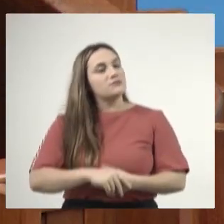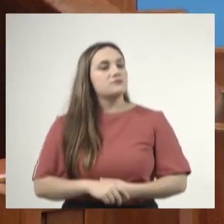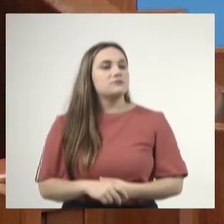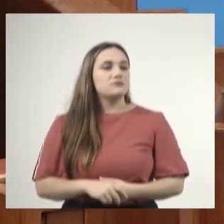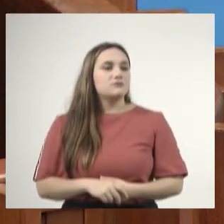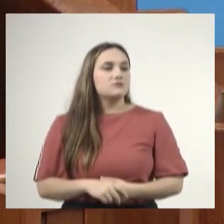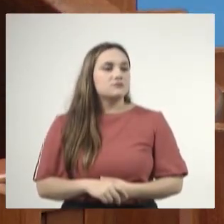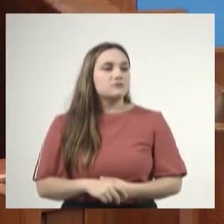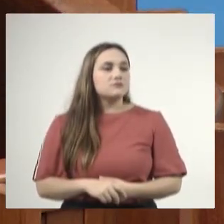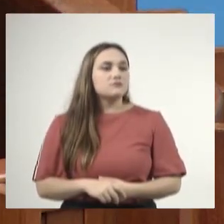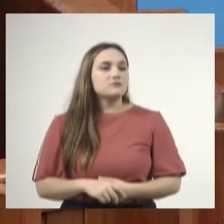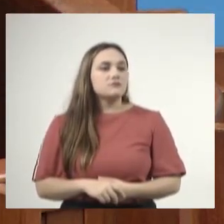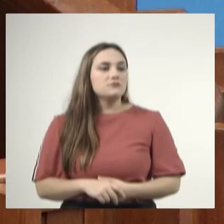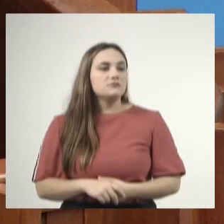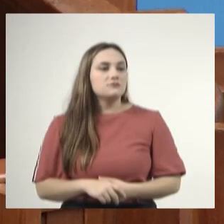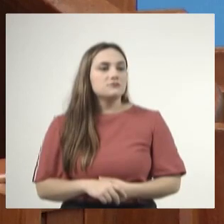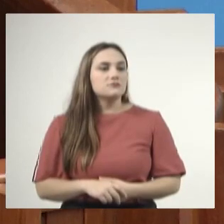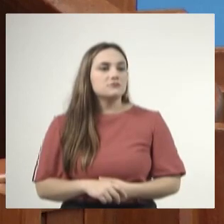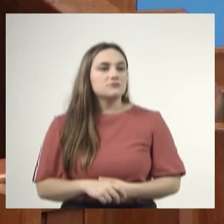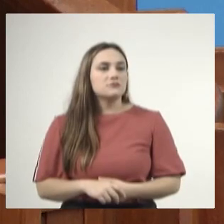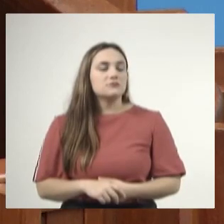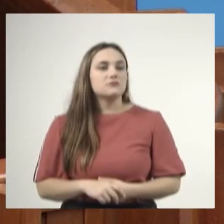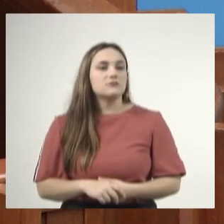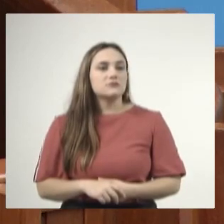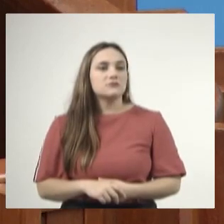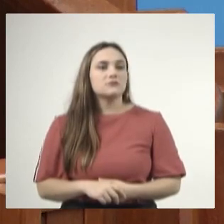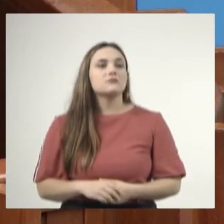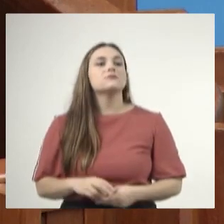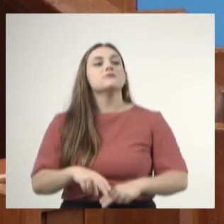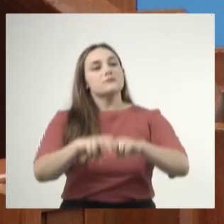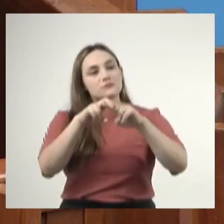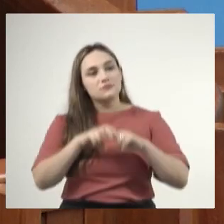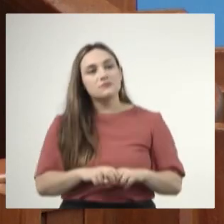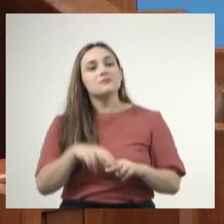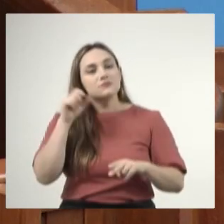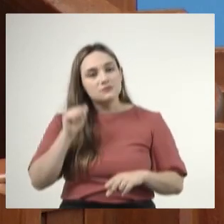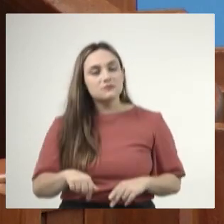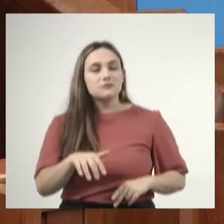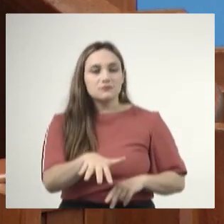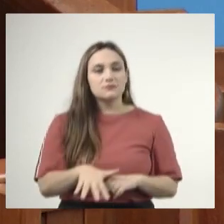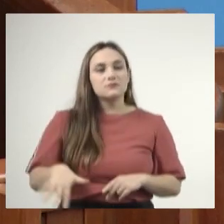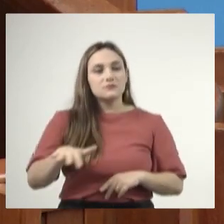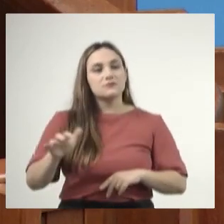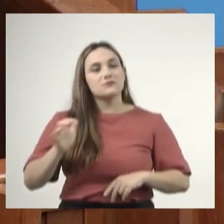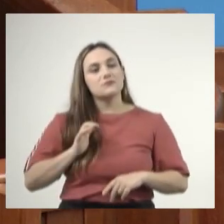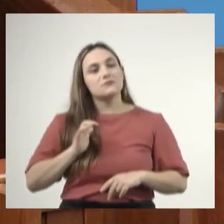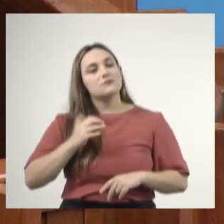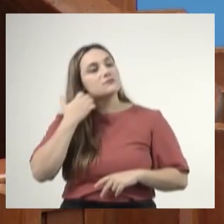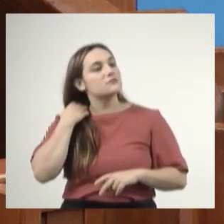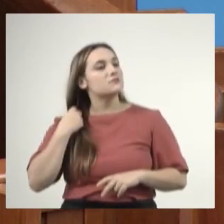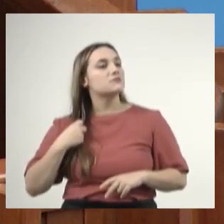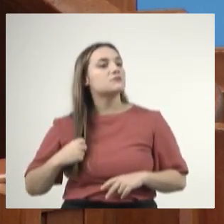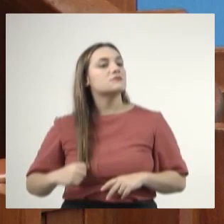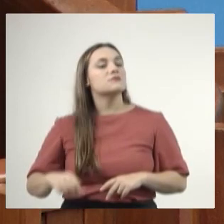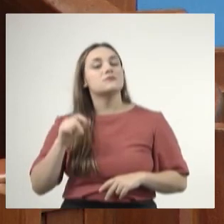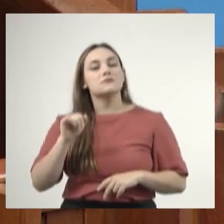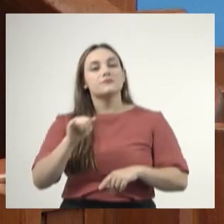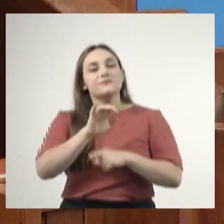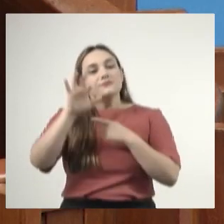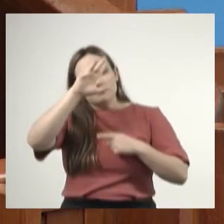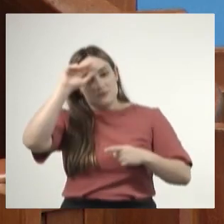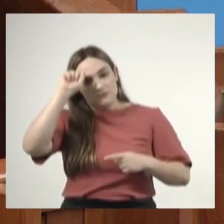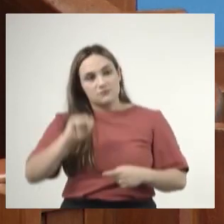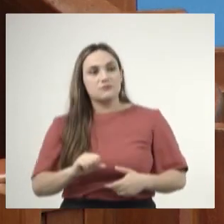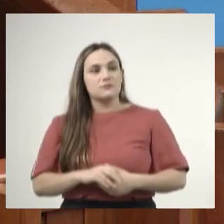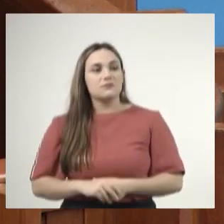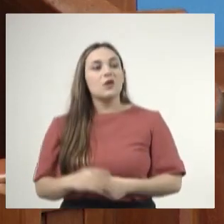minha visão, que traz para o setor produtivo. Hoje, se Mato Grosso do Sul é